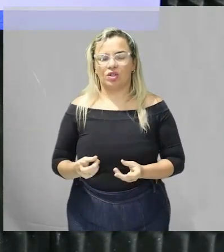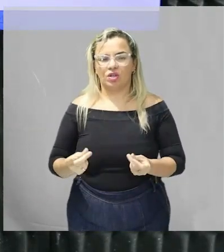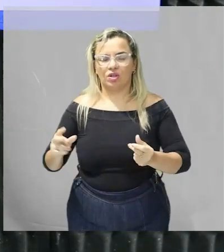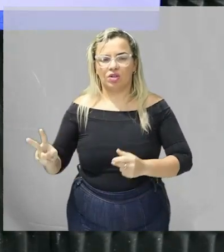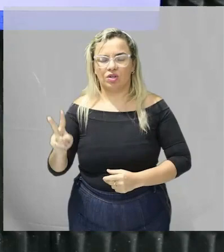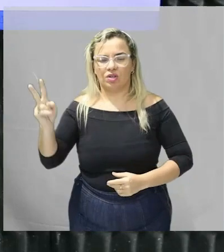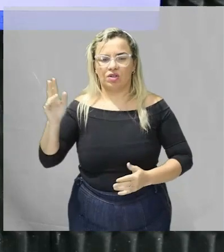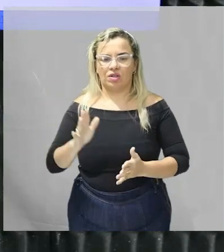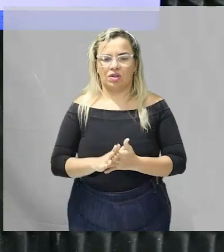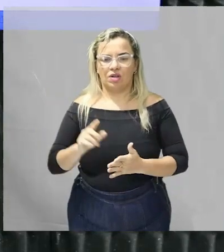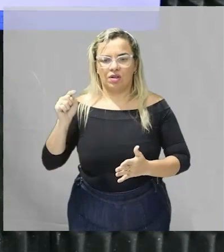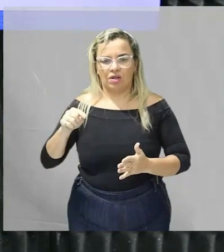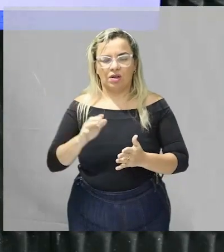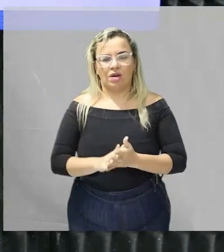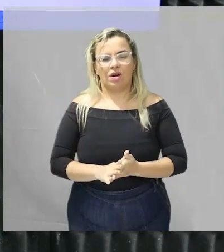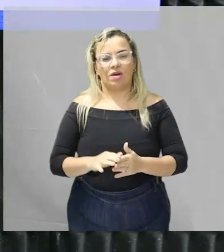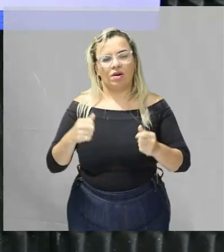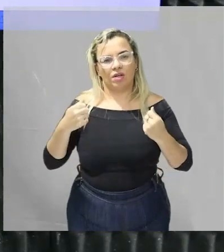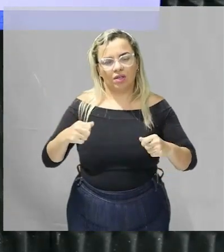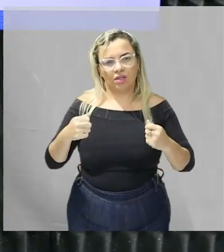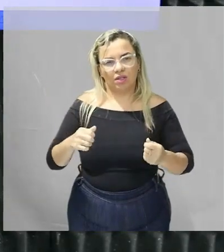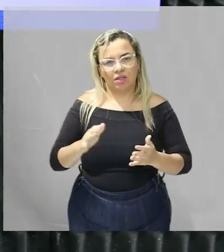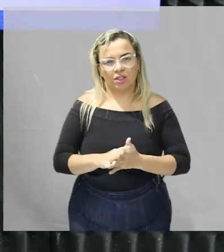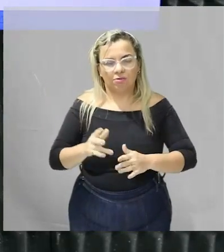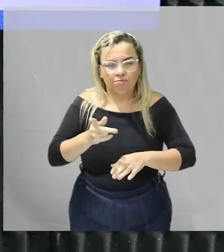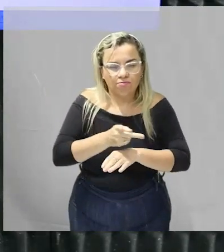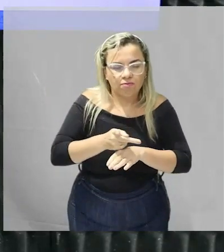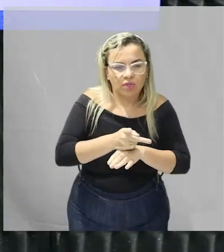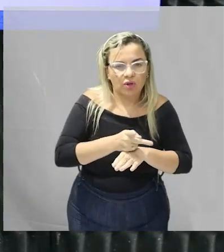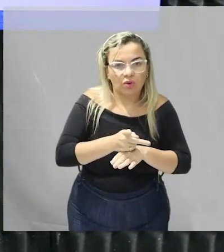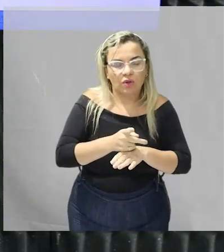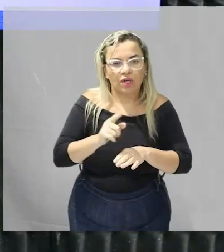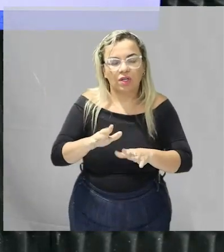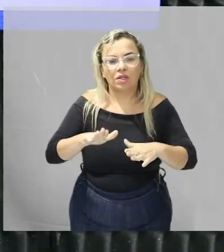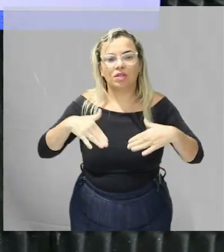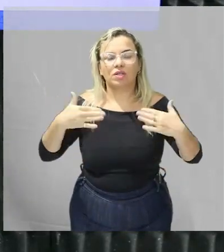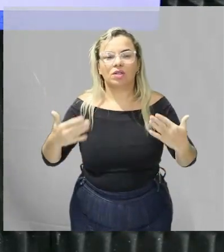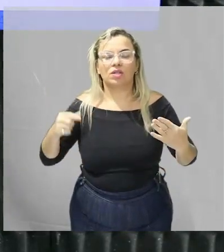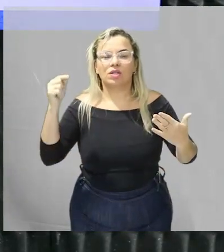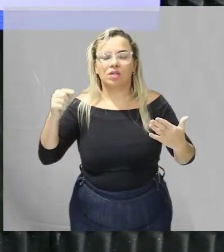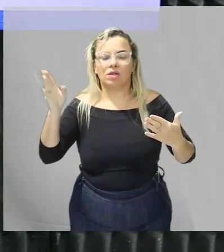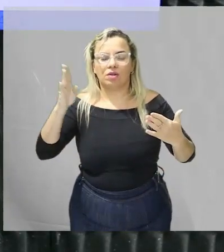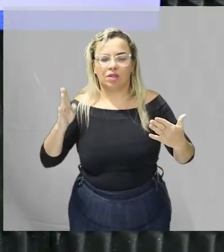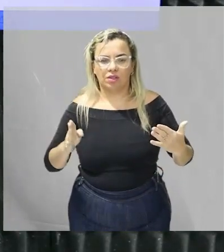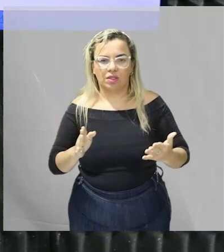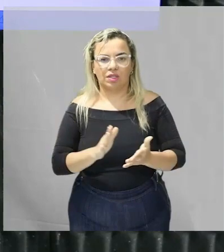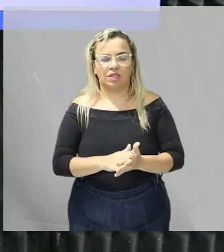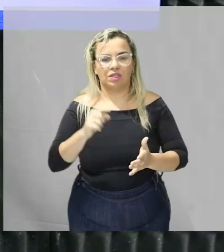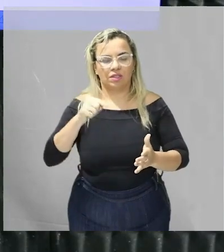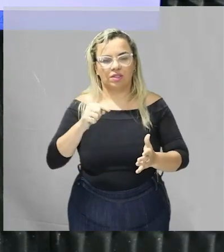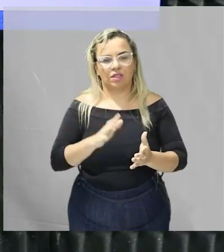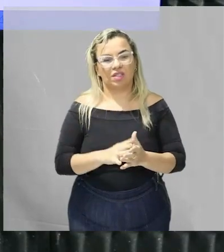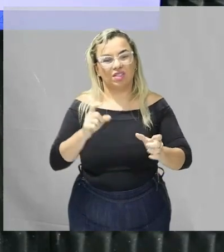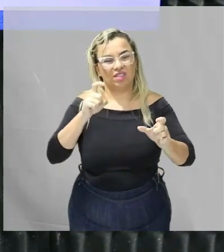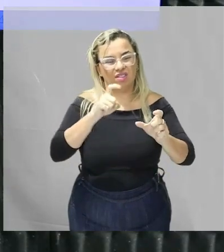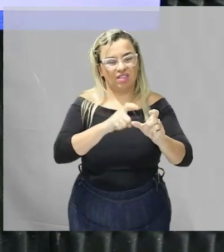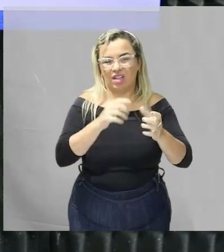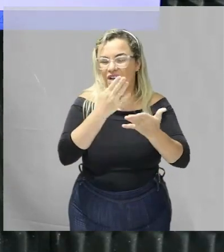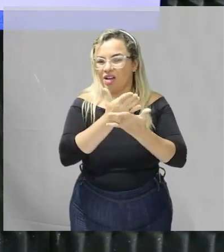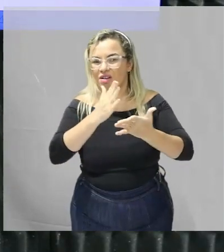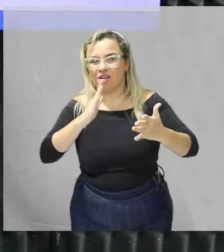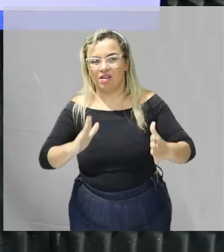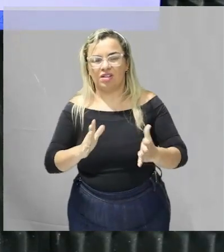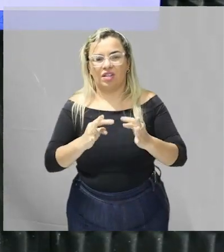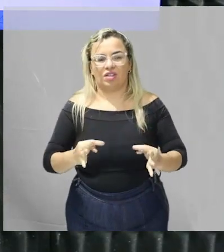dependência tecnológica. Fácil, né? Bora ver se fala isso no texto. Então, uma ação estatal. O que o